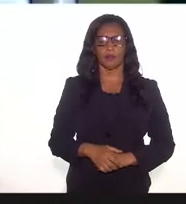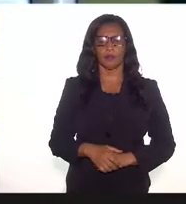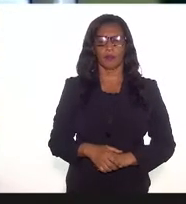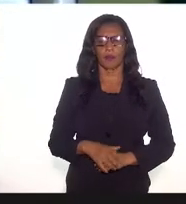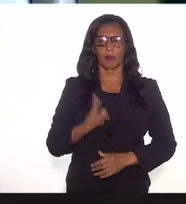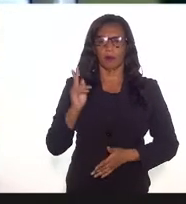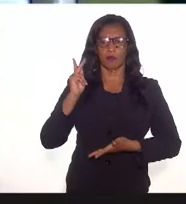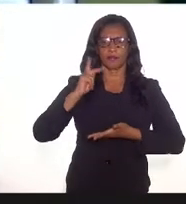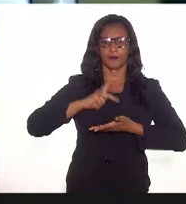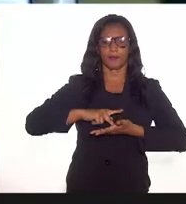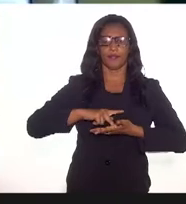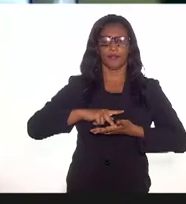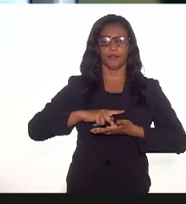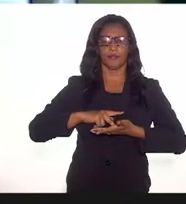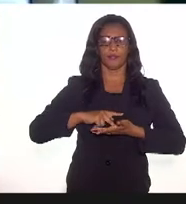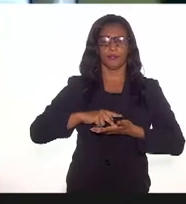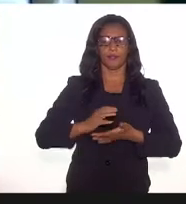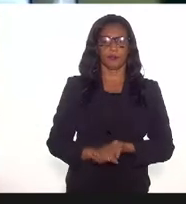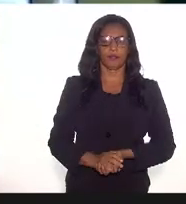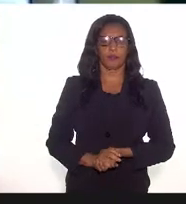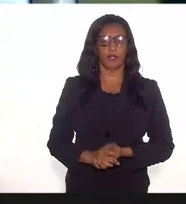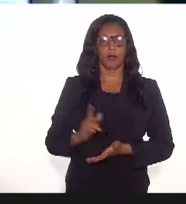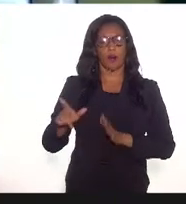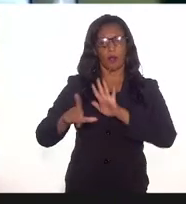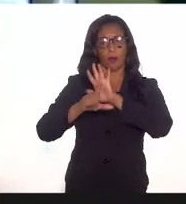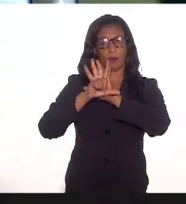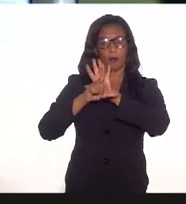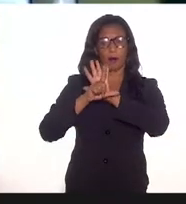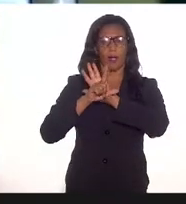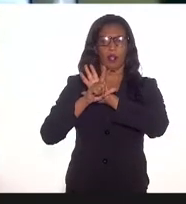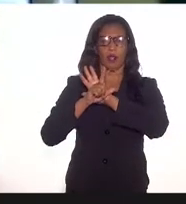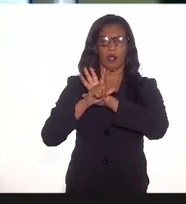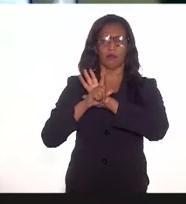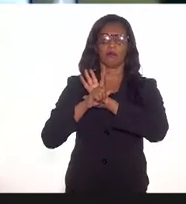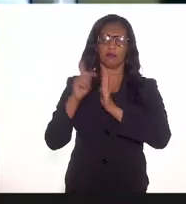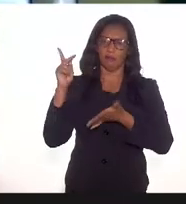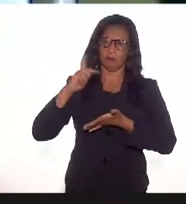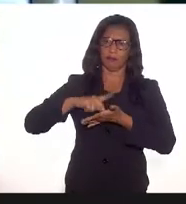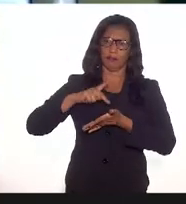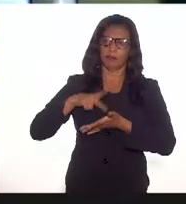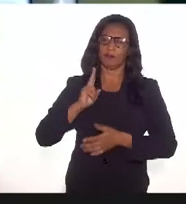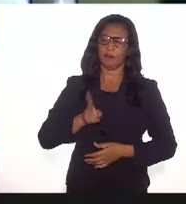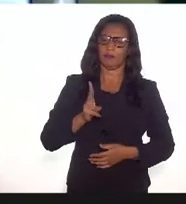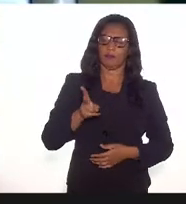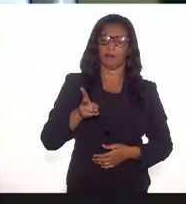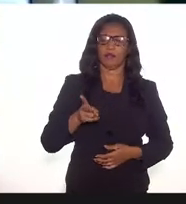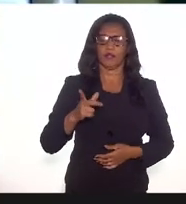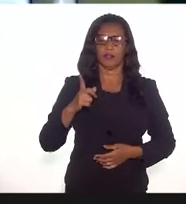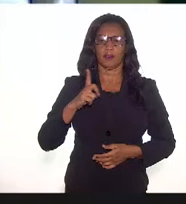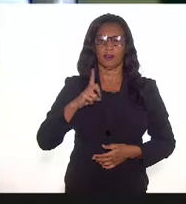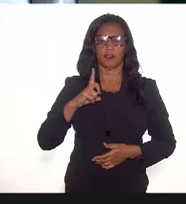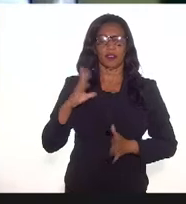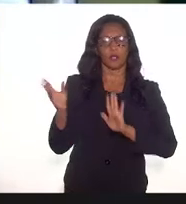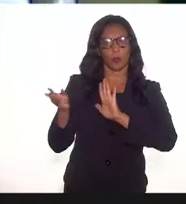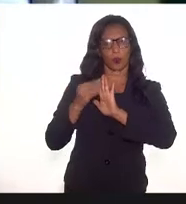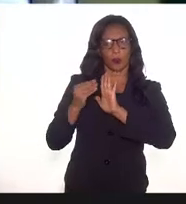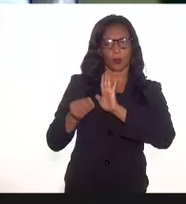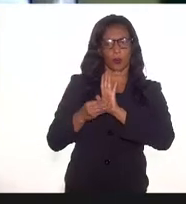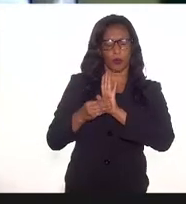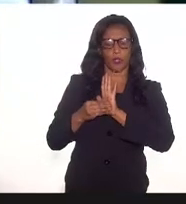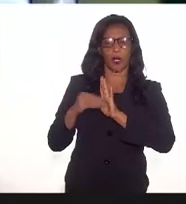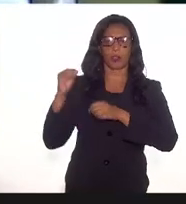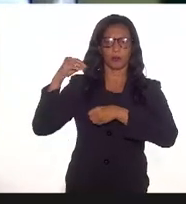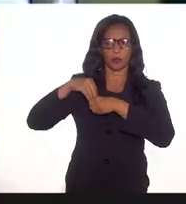da sua eficácia. Então, a princípio, é uma lei válida, tem sido protocolado pedidos aqui na